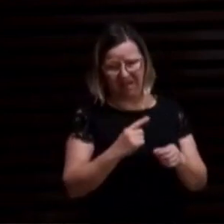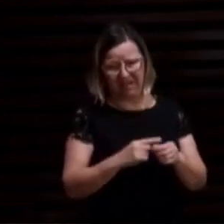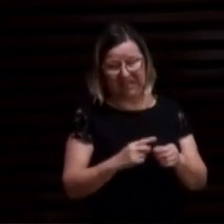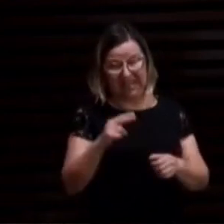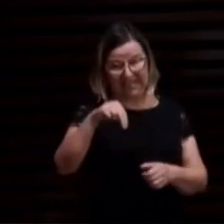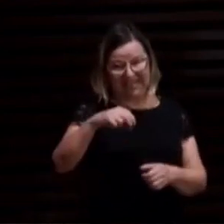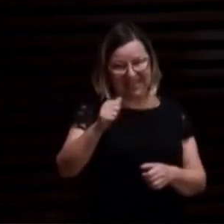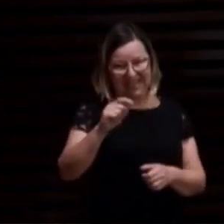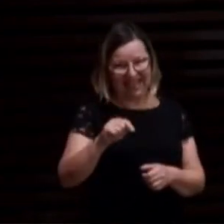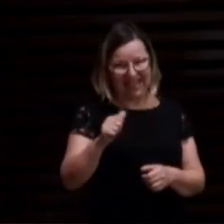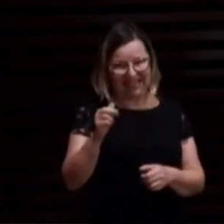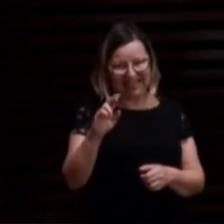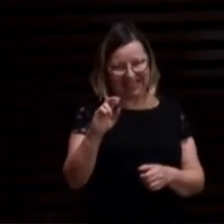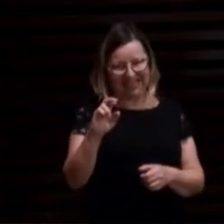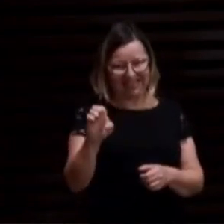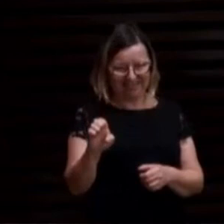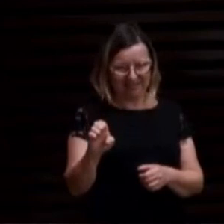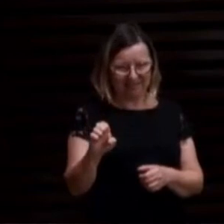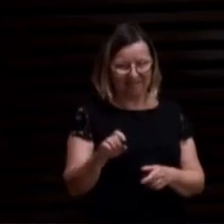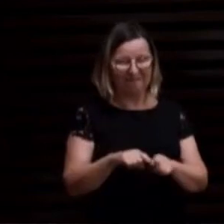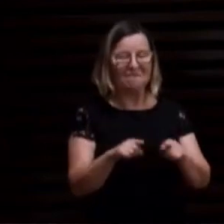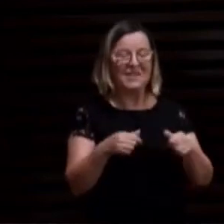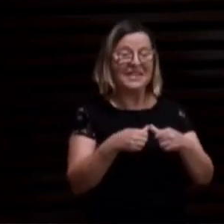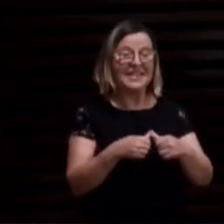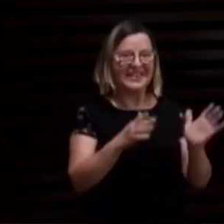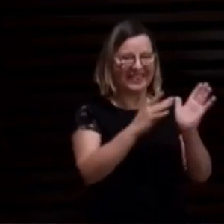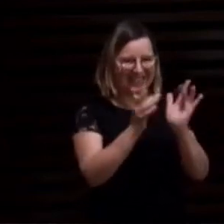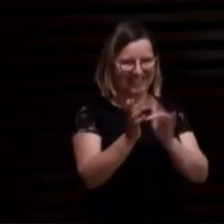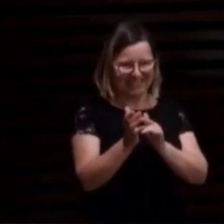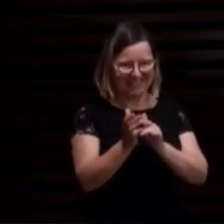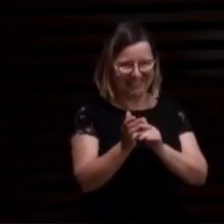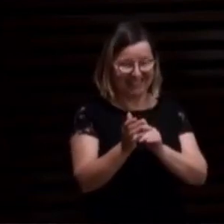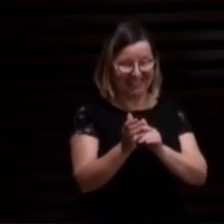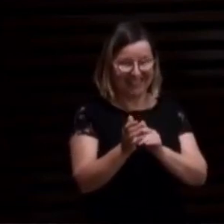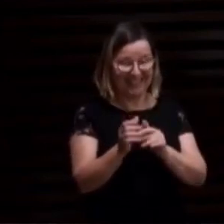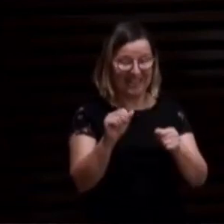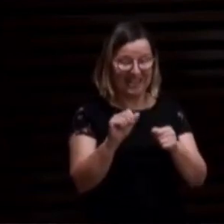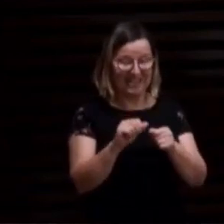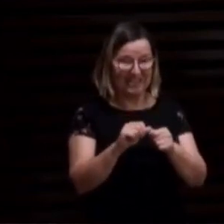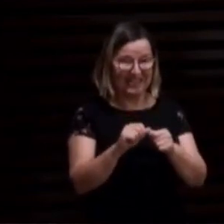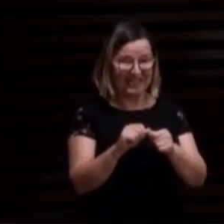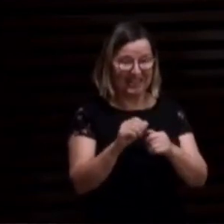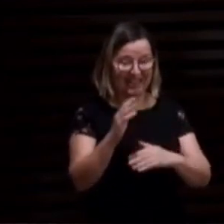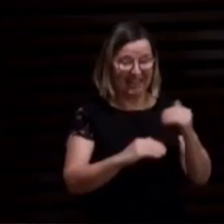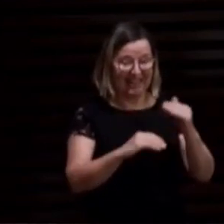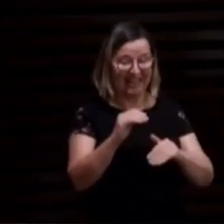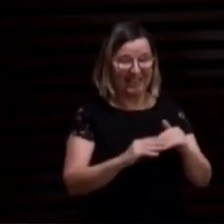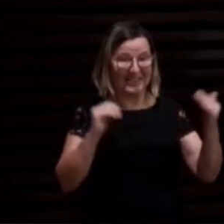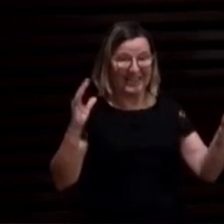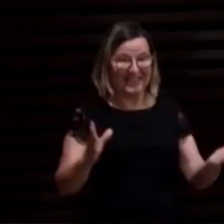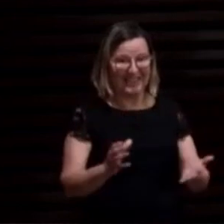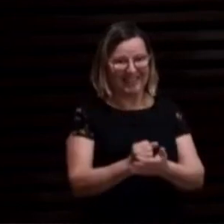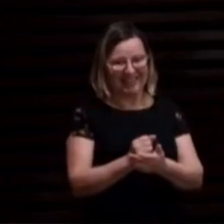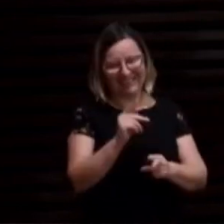Mas é este que vai realizar a obra redentora da humanidade.